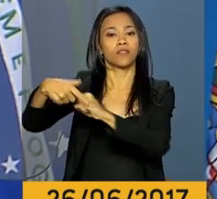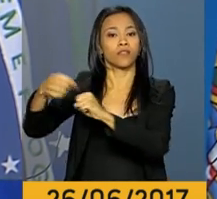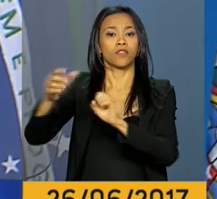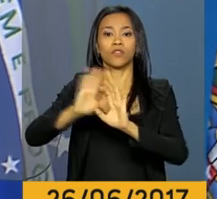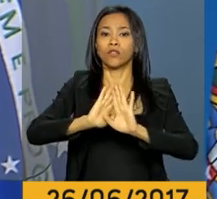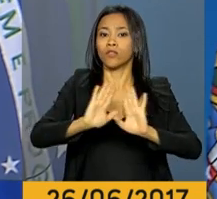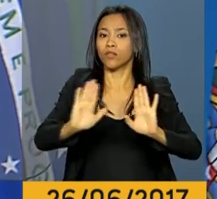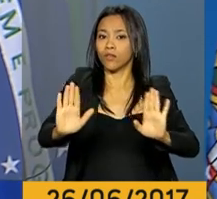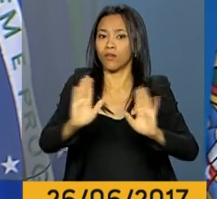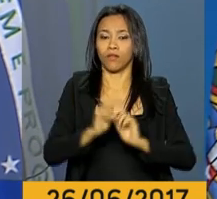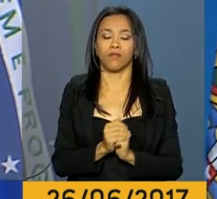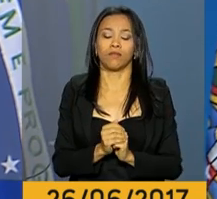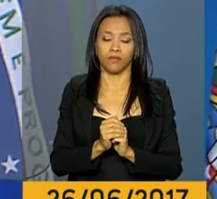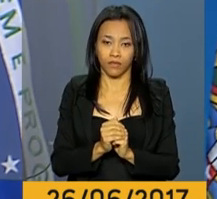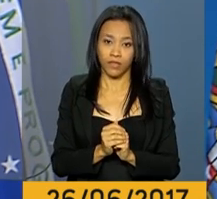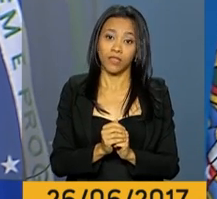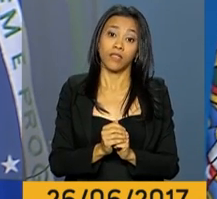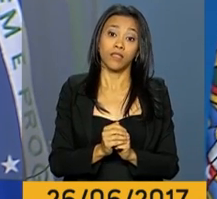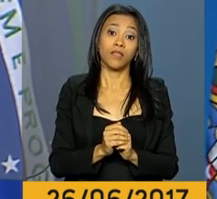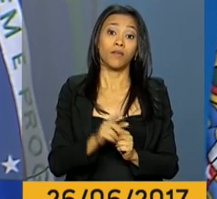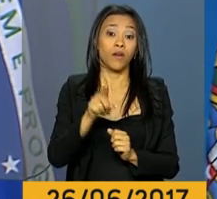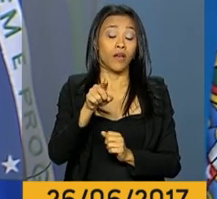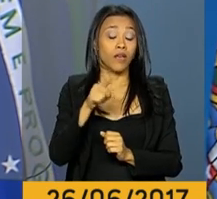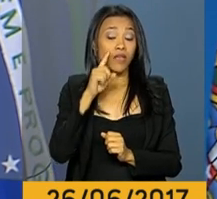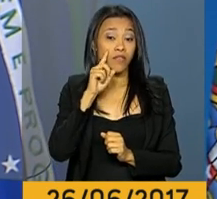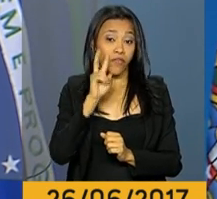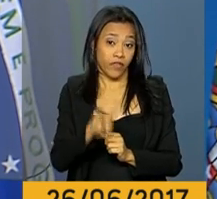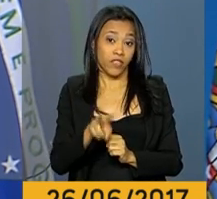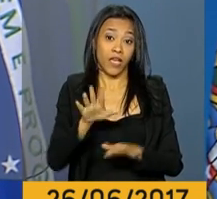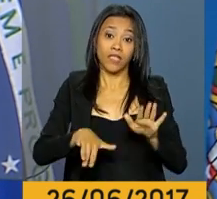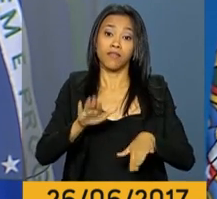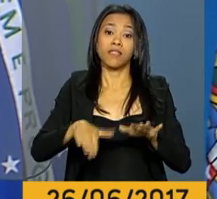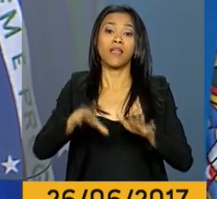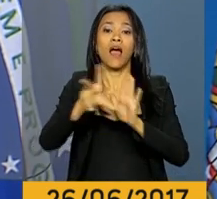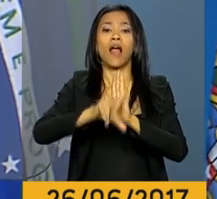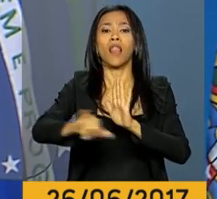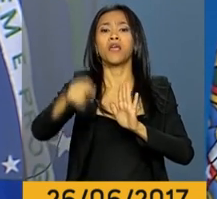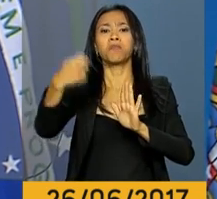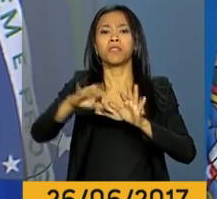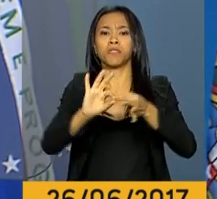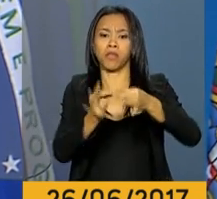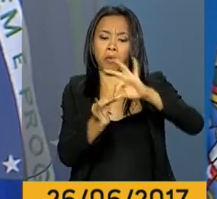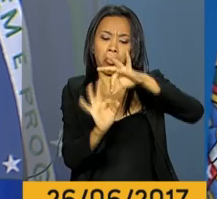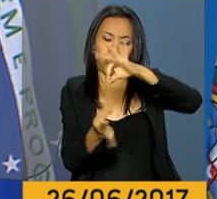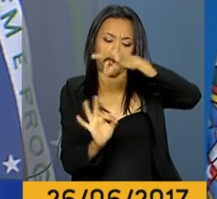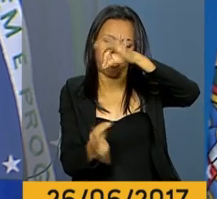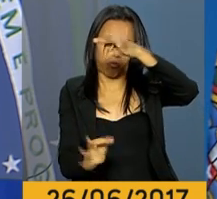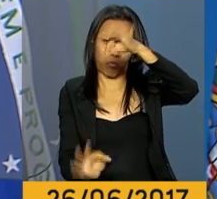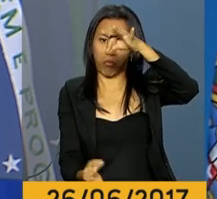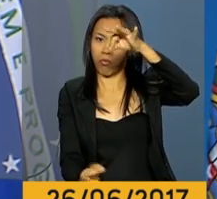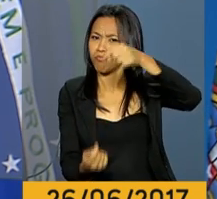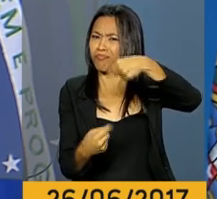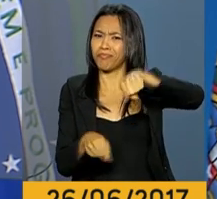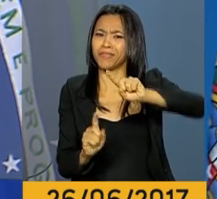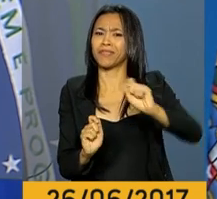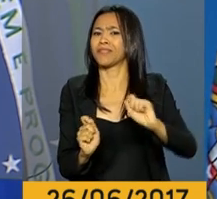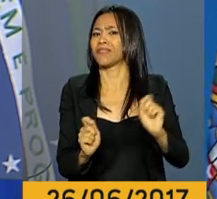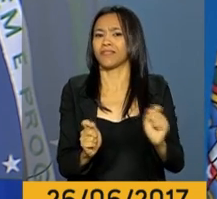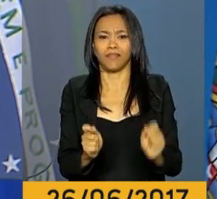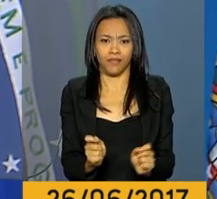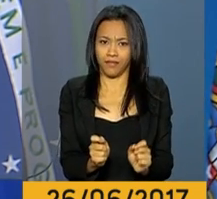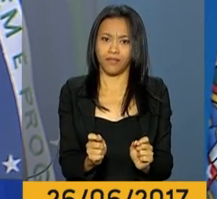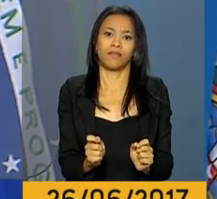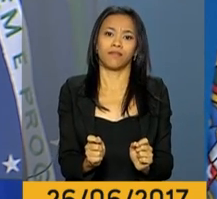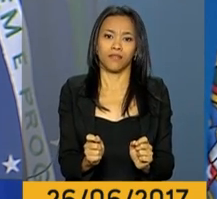parágrafo único Mas é interessante vejam como muitas vezes a lei não precisa ser longa para produzir eh efetivos